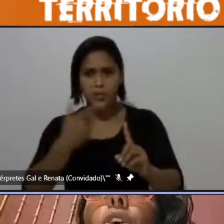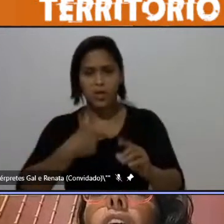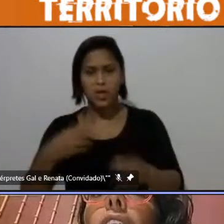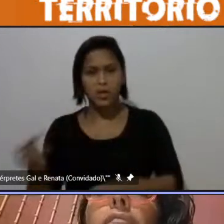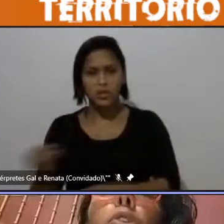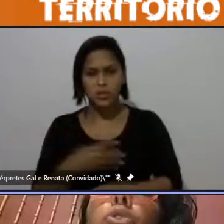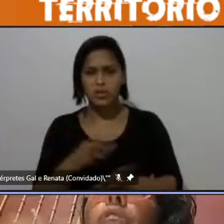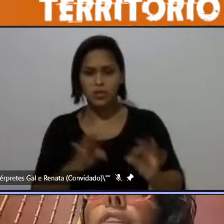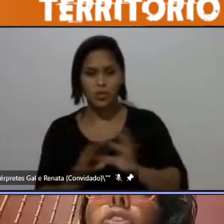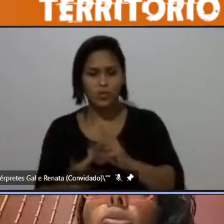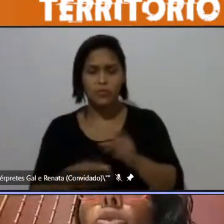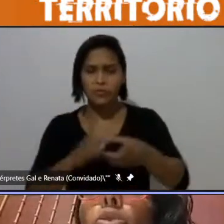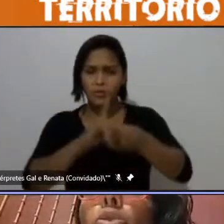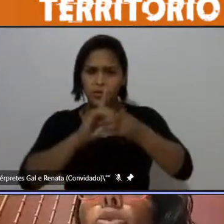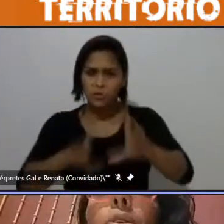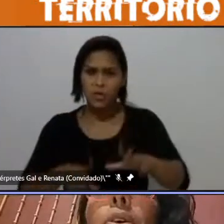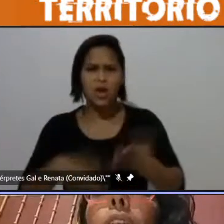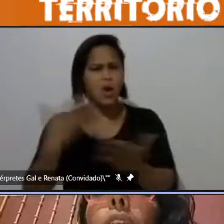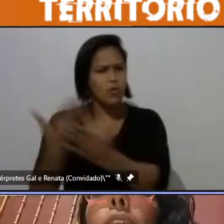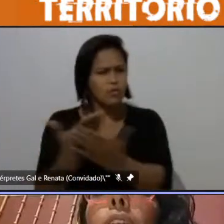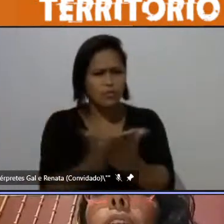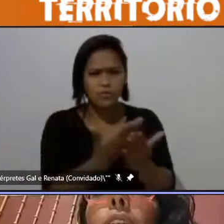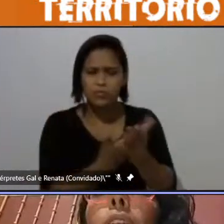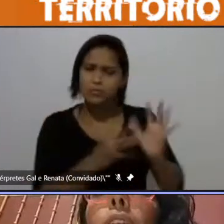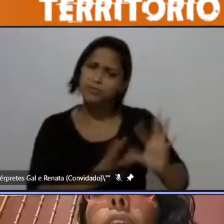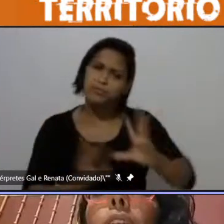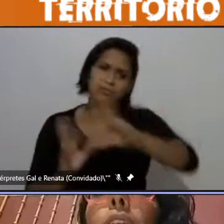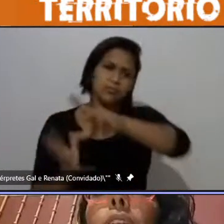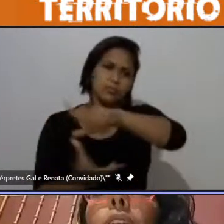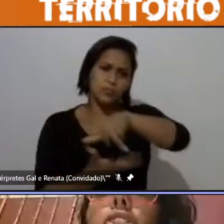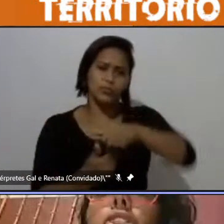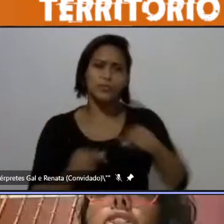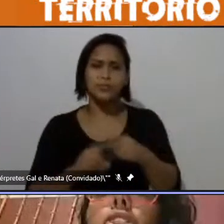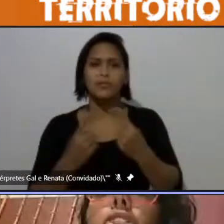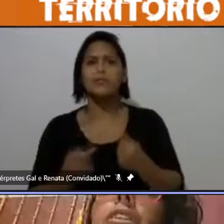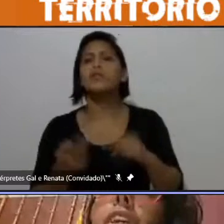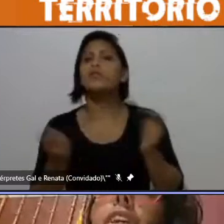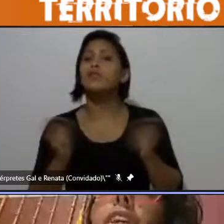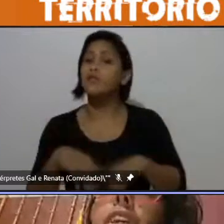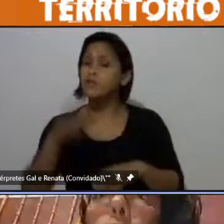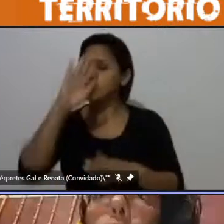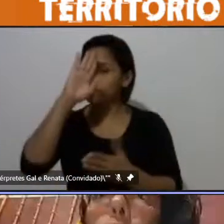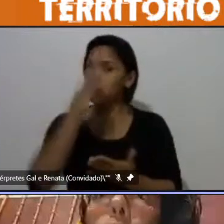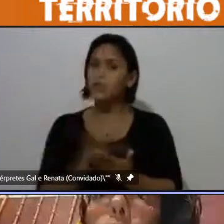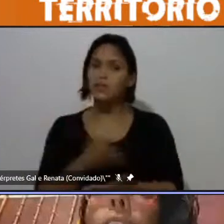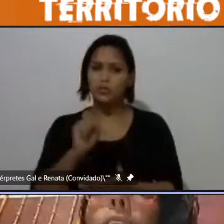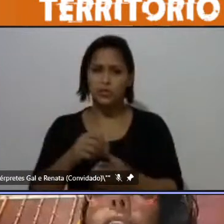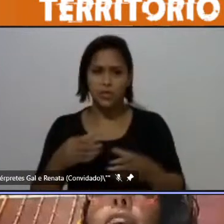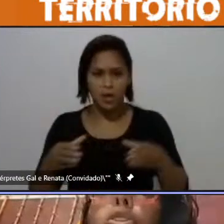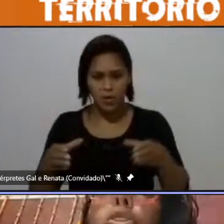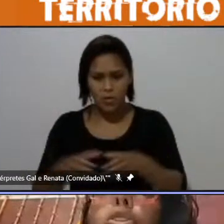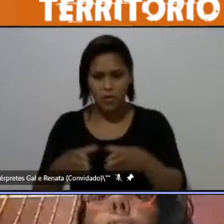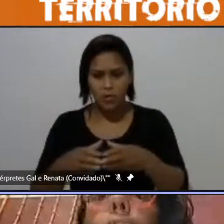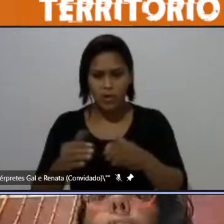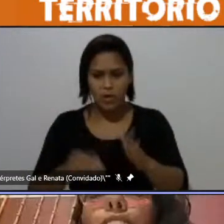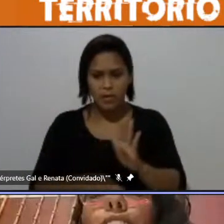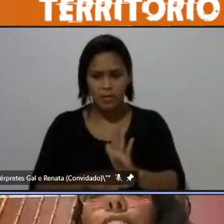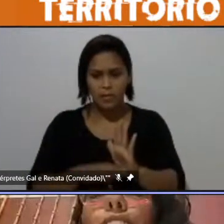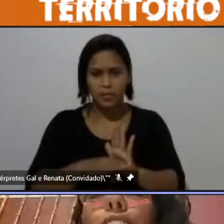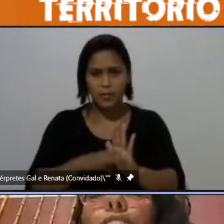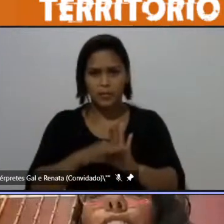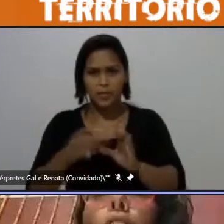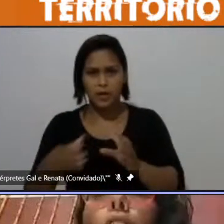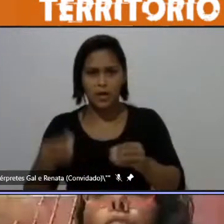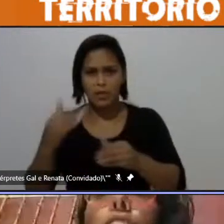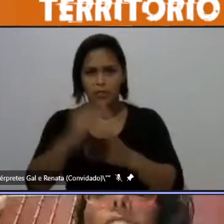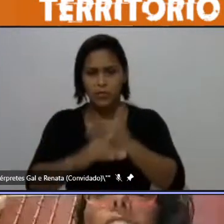ciclo democrático, elas são estudadas no mundo inteiro, né? Então, eu acredito muito nesses ciclos, né? E eu